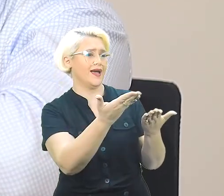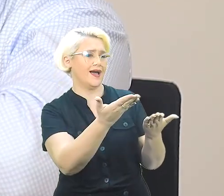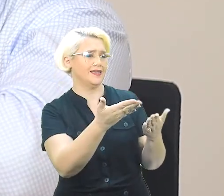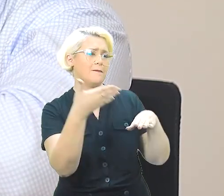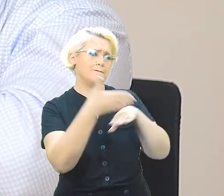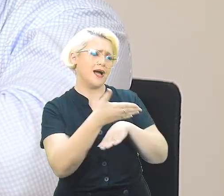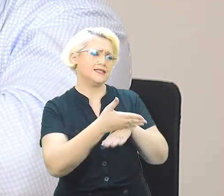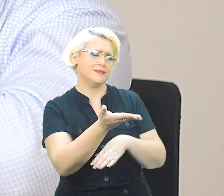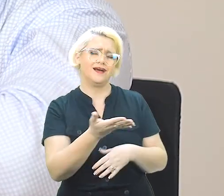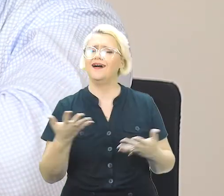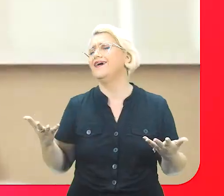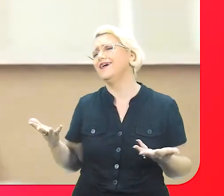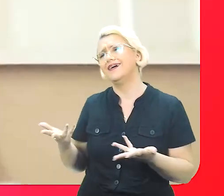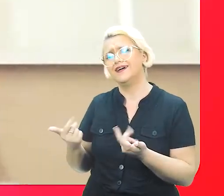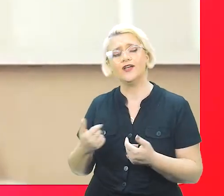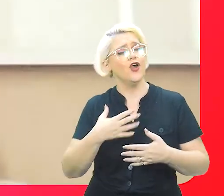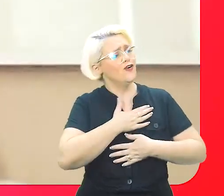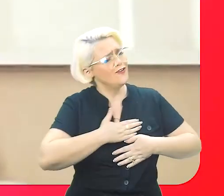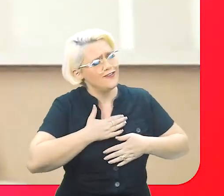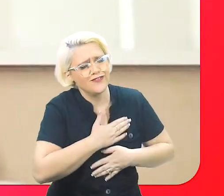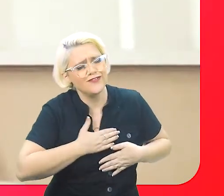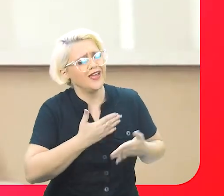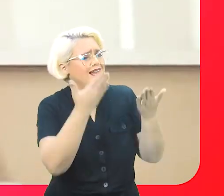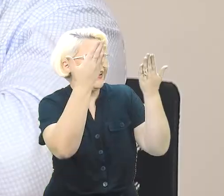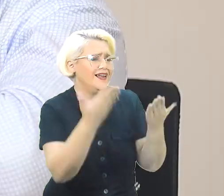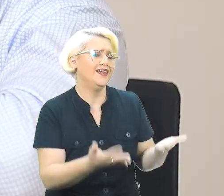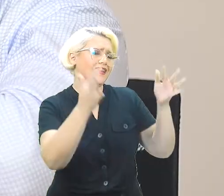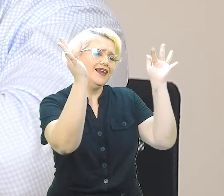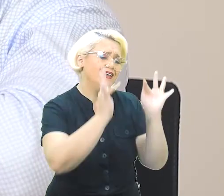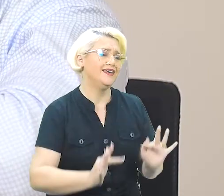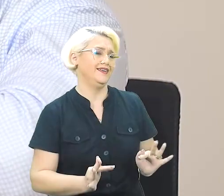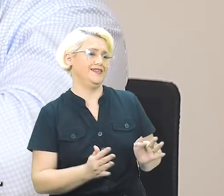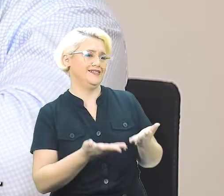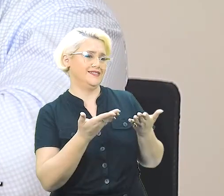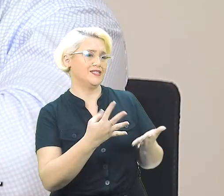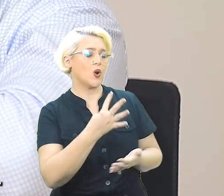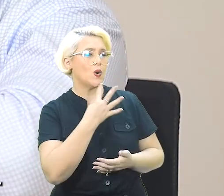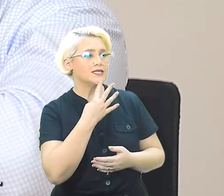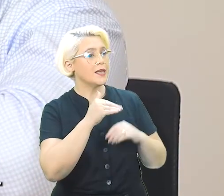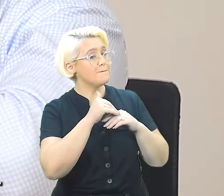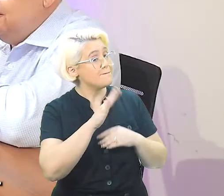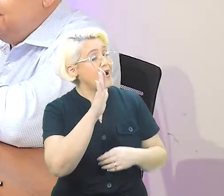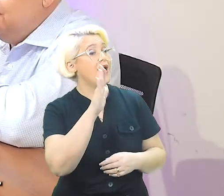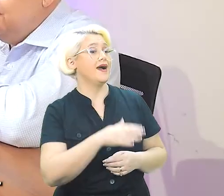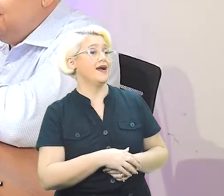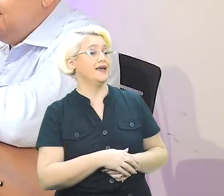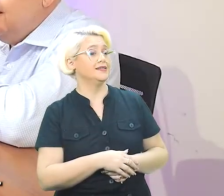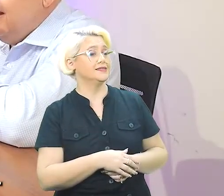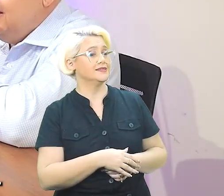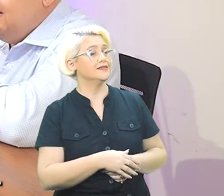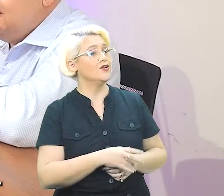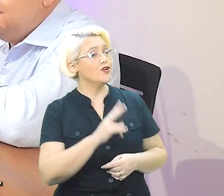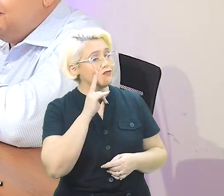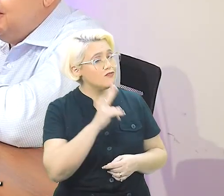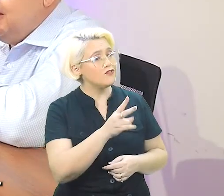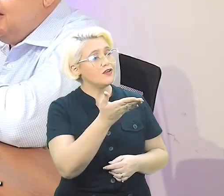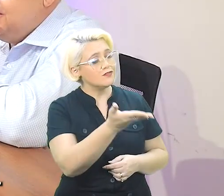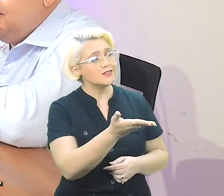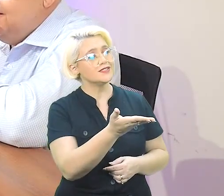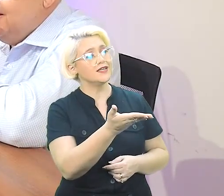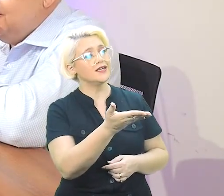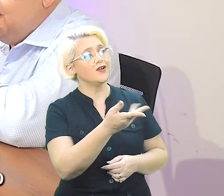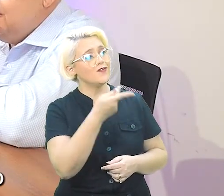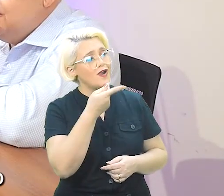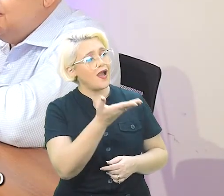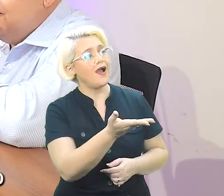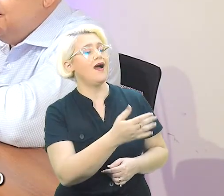sua participação. Fiquei imensamente feliz de conhecê-la melhor, de lhe ouvir aqui nesse